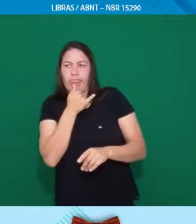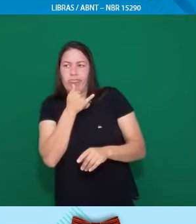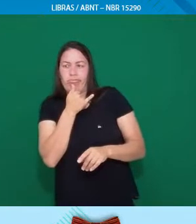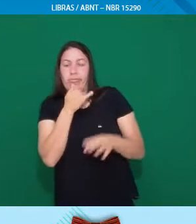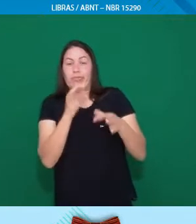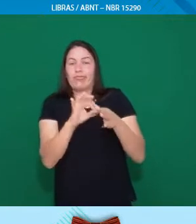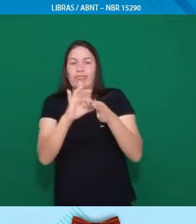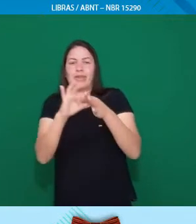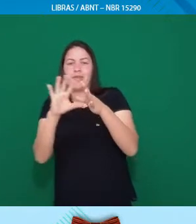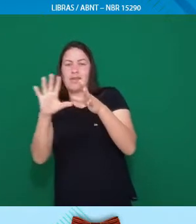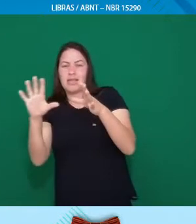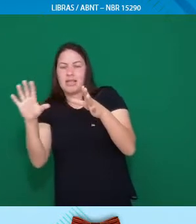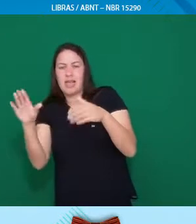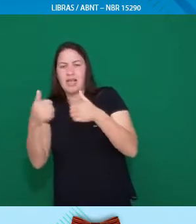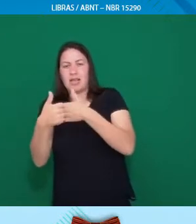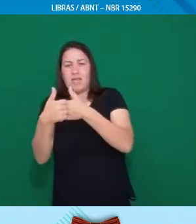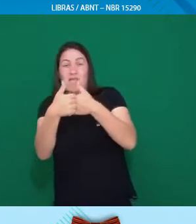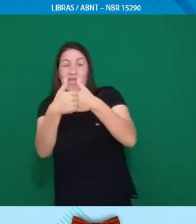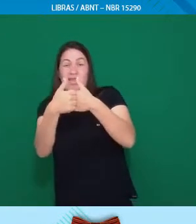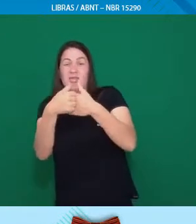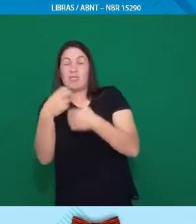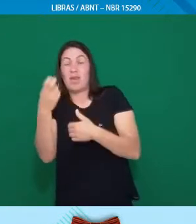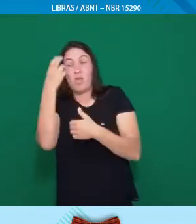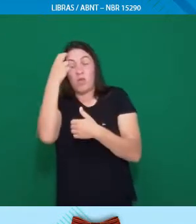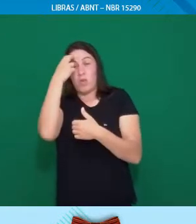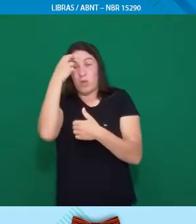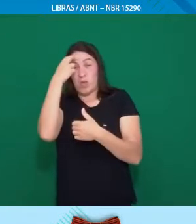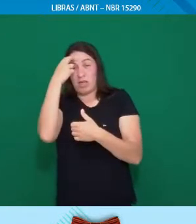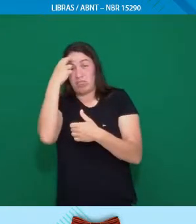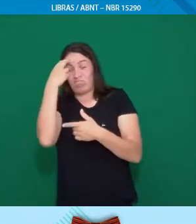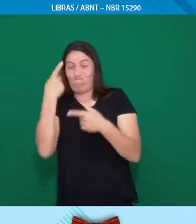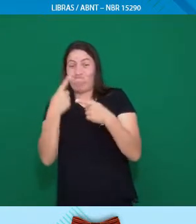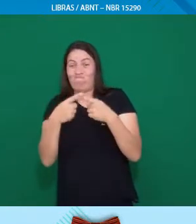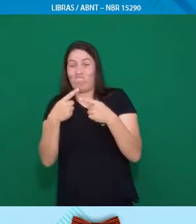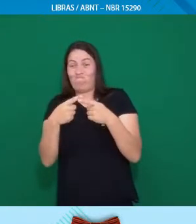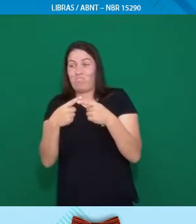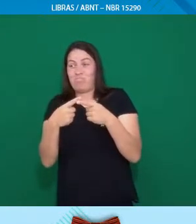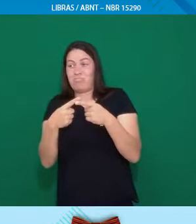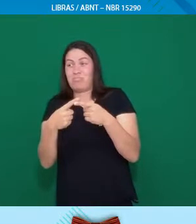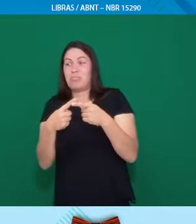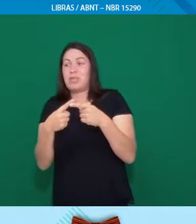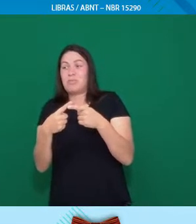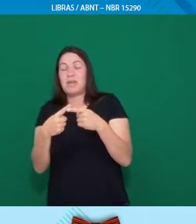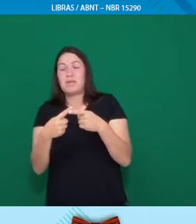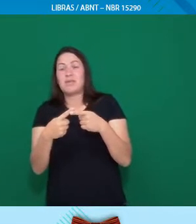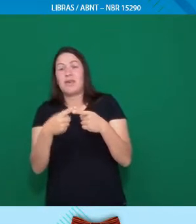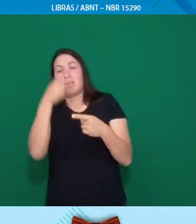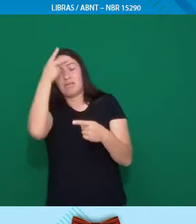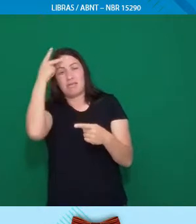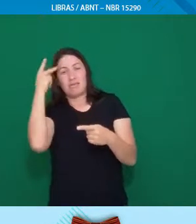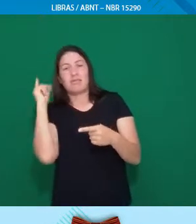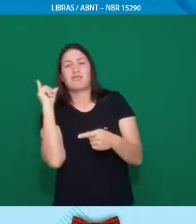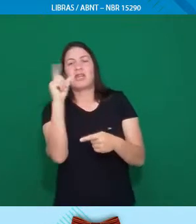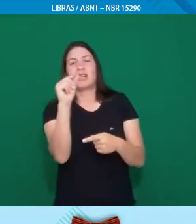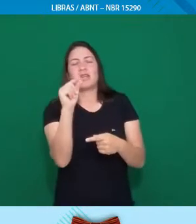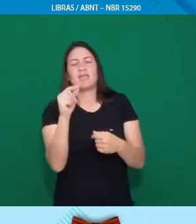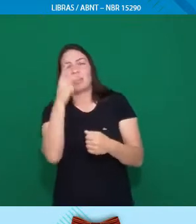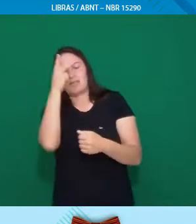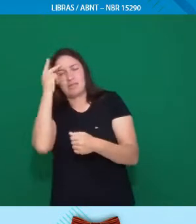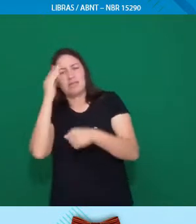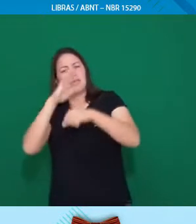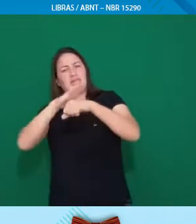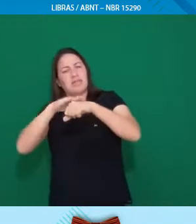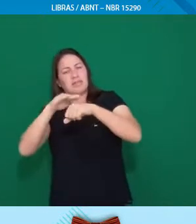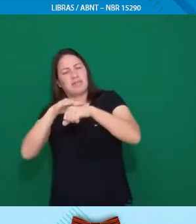se você já não está mais adiante da cultura e da Fundação Cultural mas leve o meu respeito meu carinho